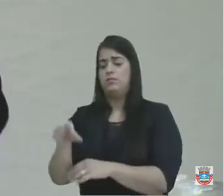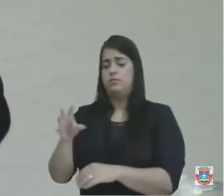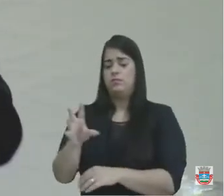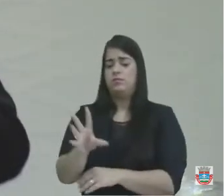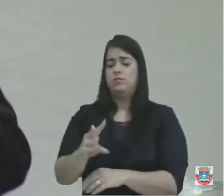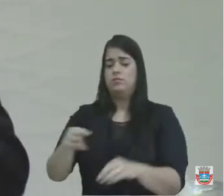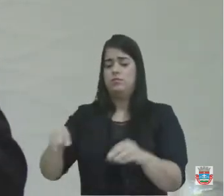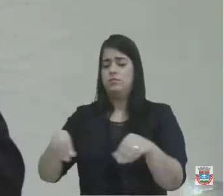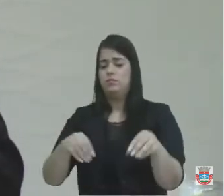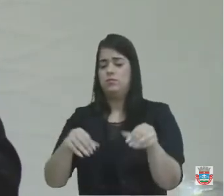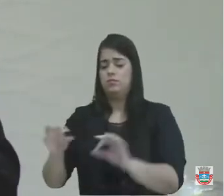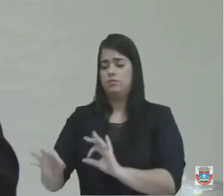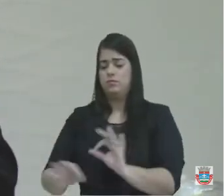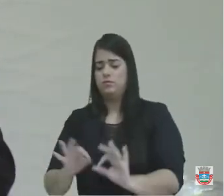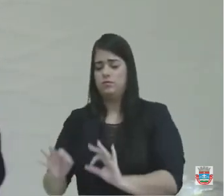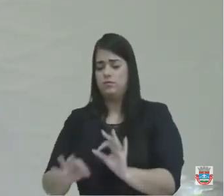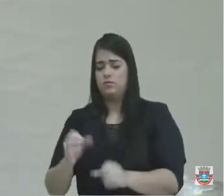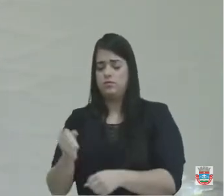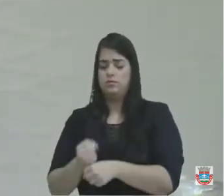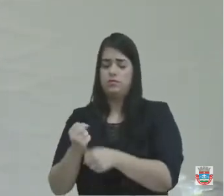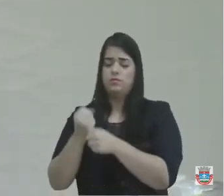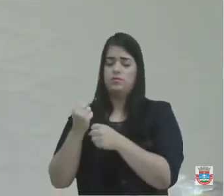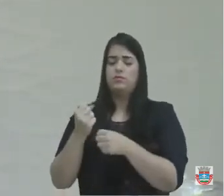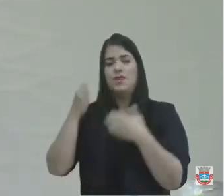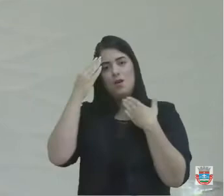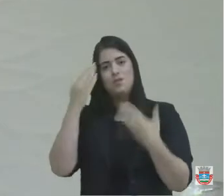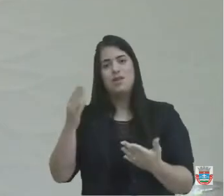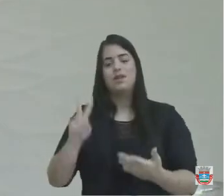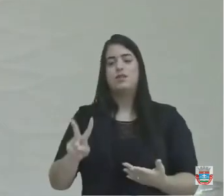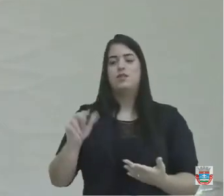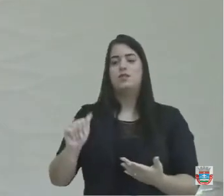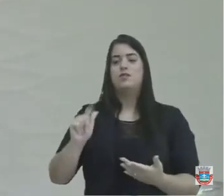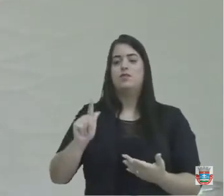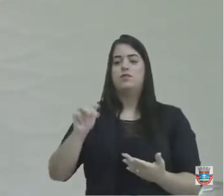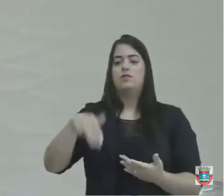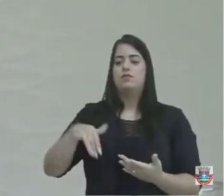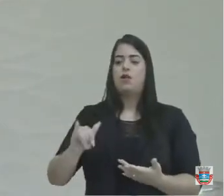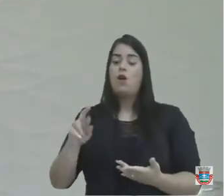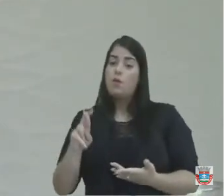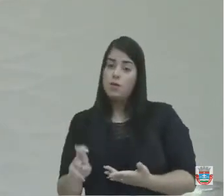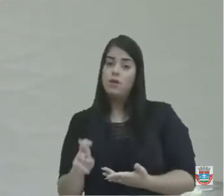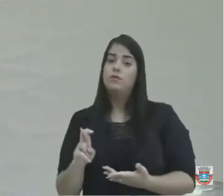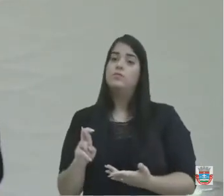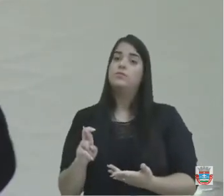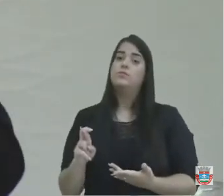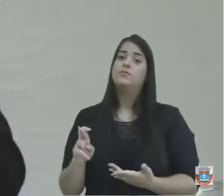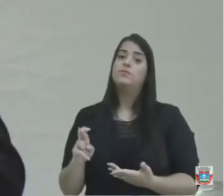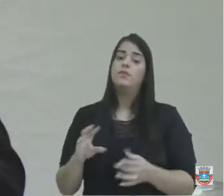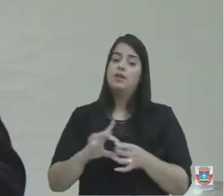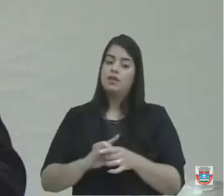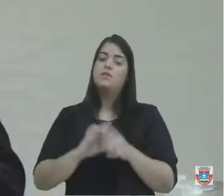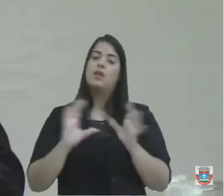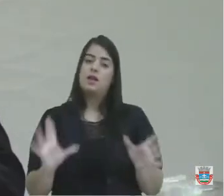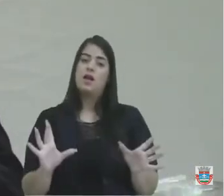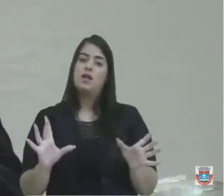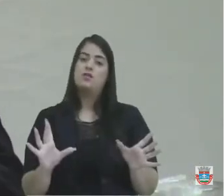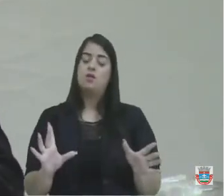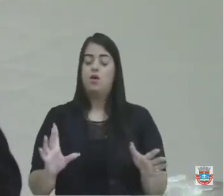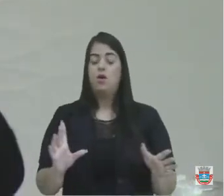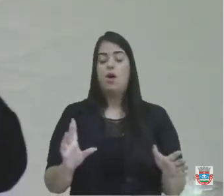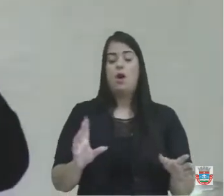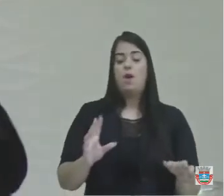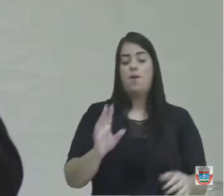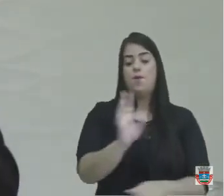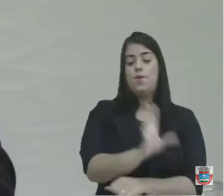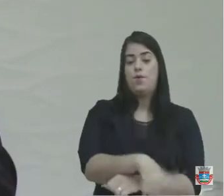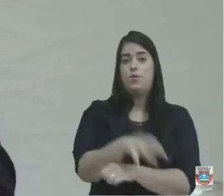Quero Agradecer aí a Valmir por ter liberado o seu trator aí perfeito as variações